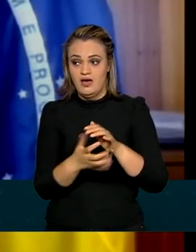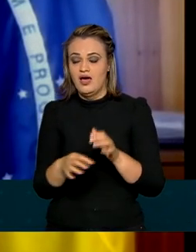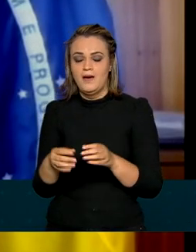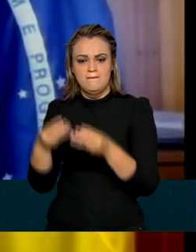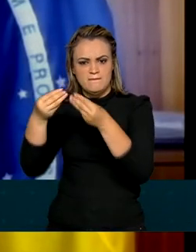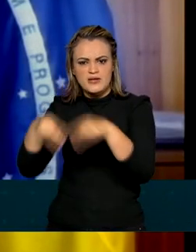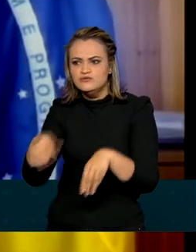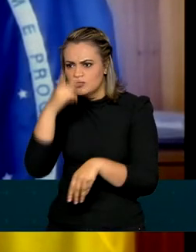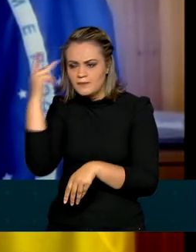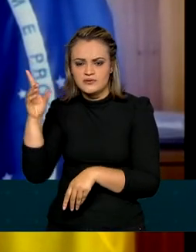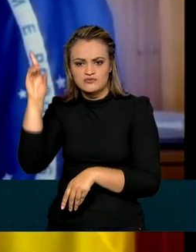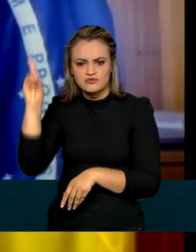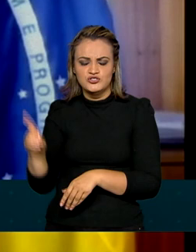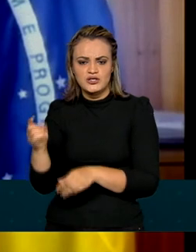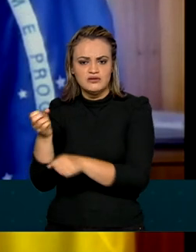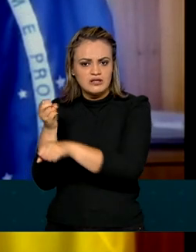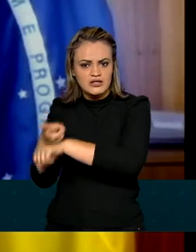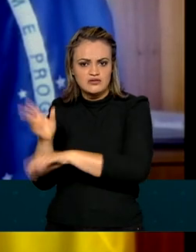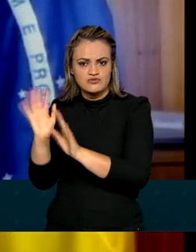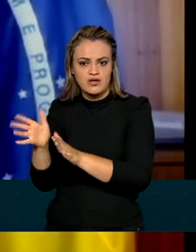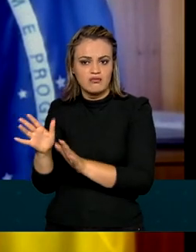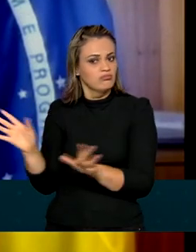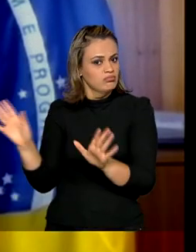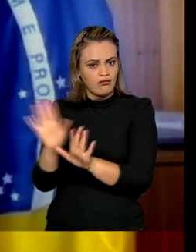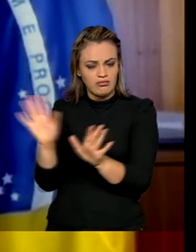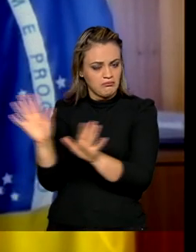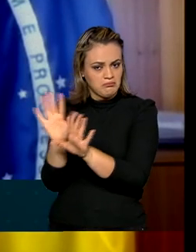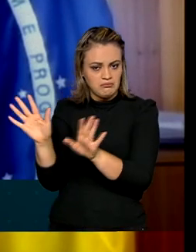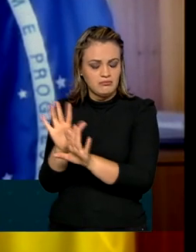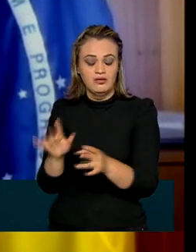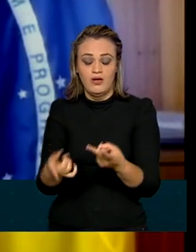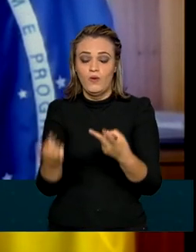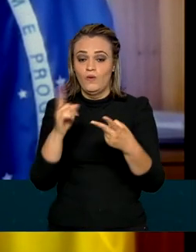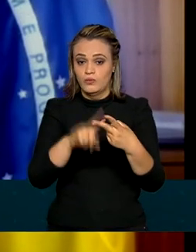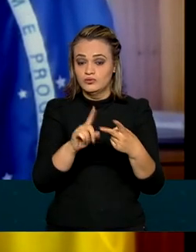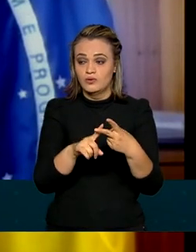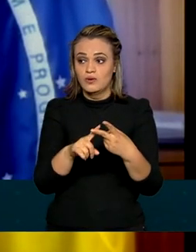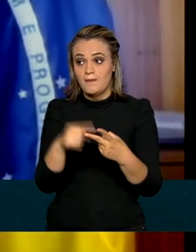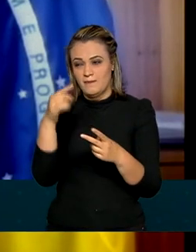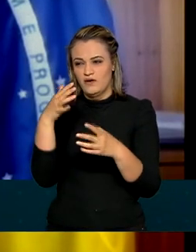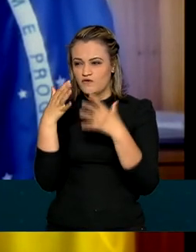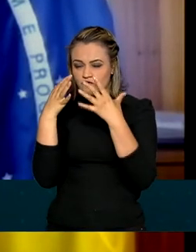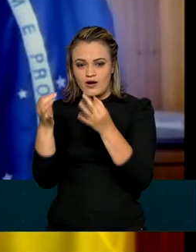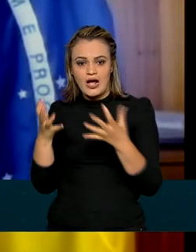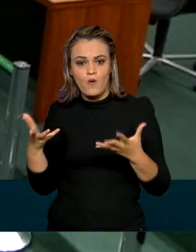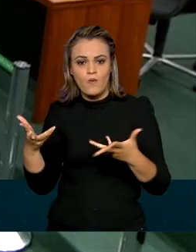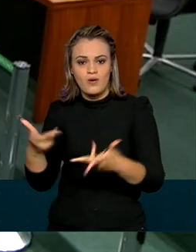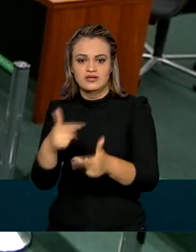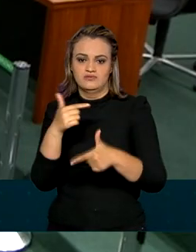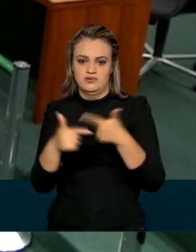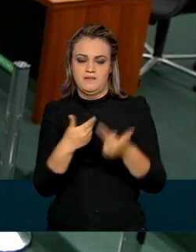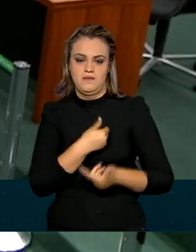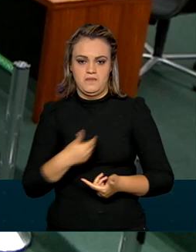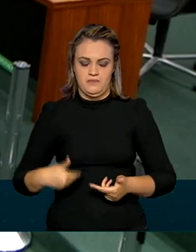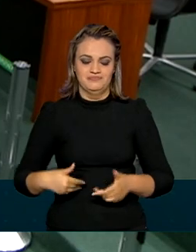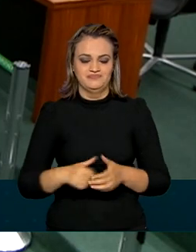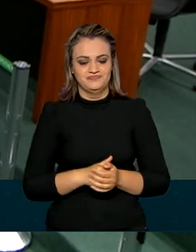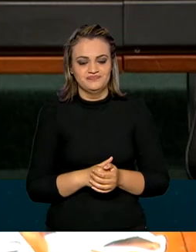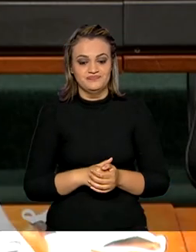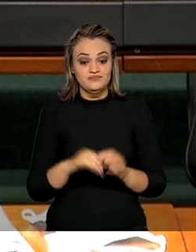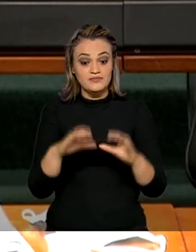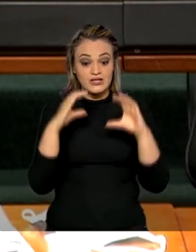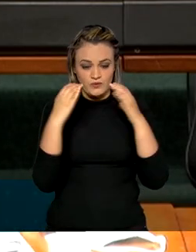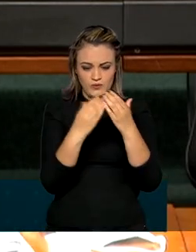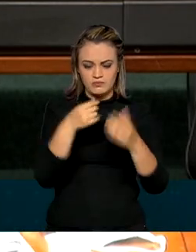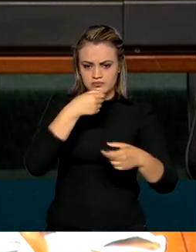adquiridos atuais o segundo ela avisa qualidade do serviço público depois da comissão